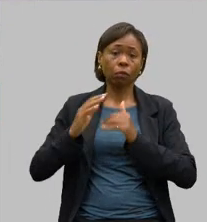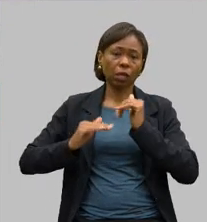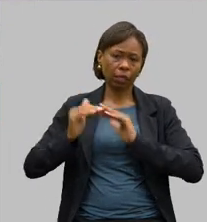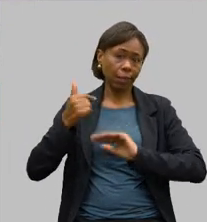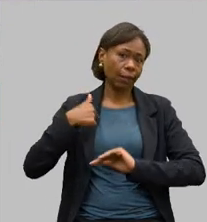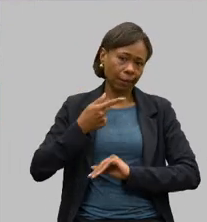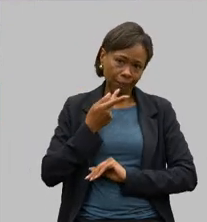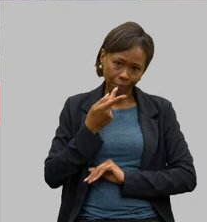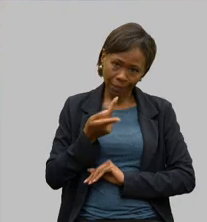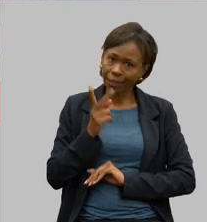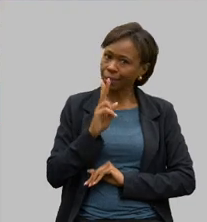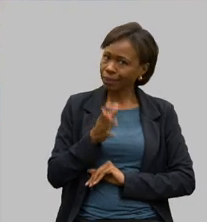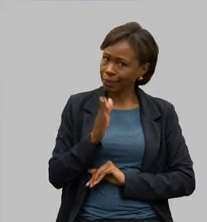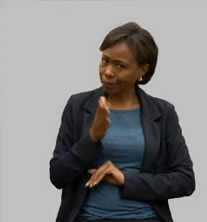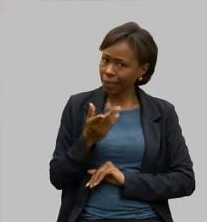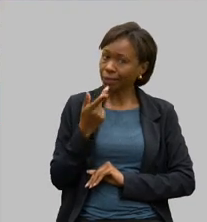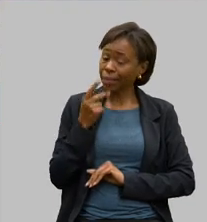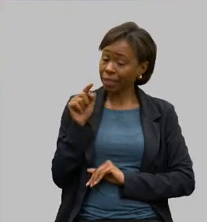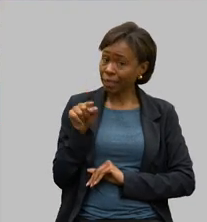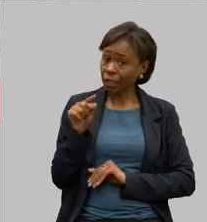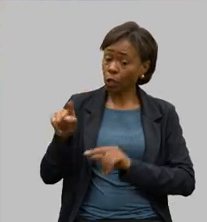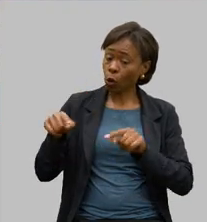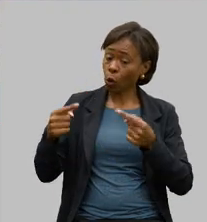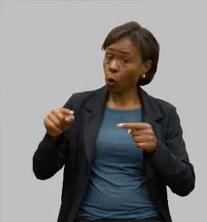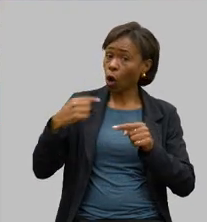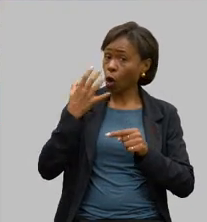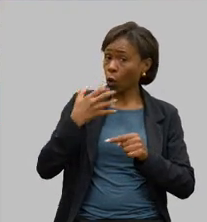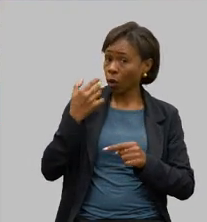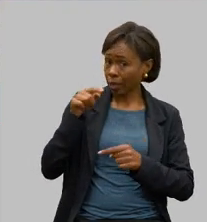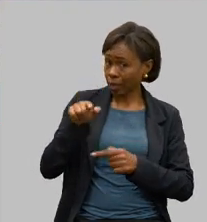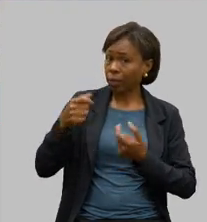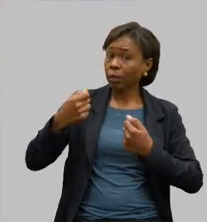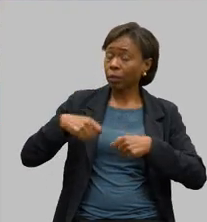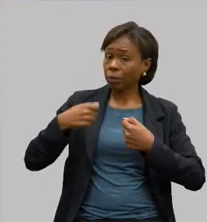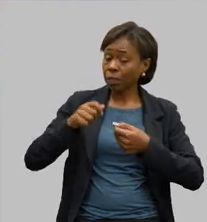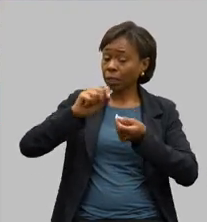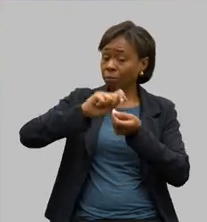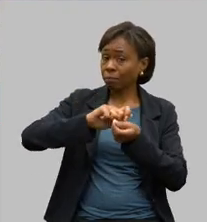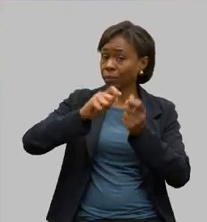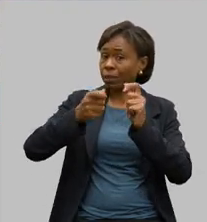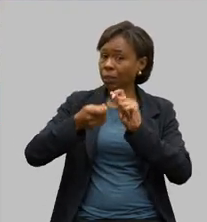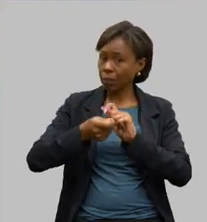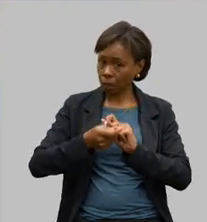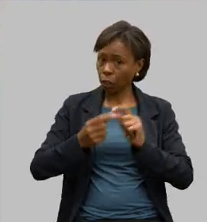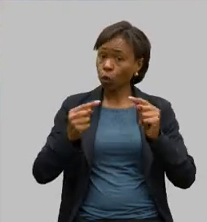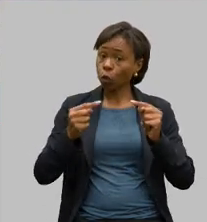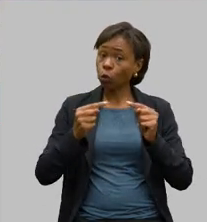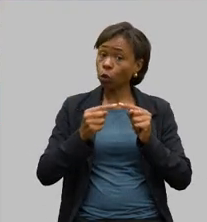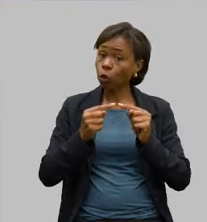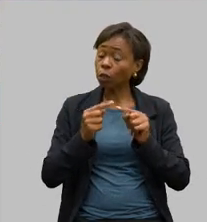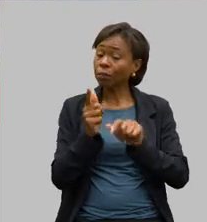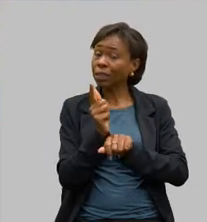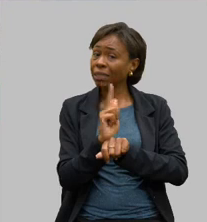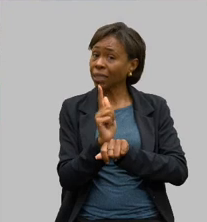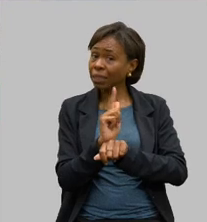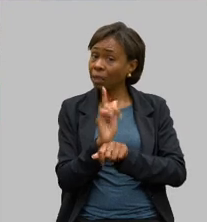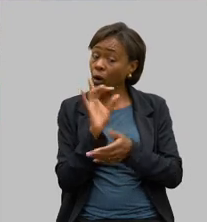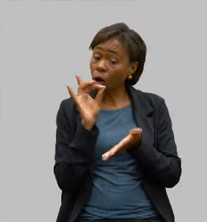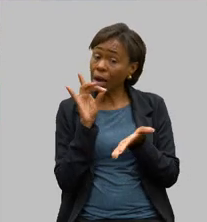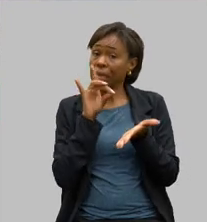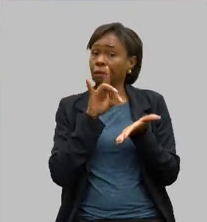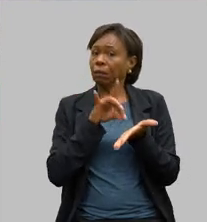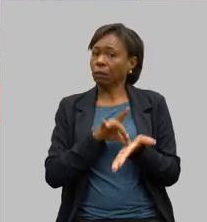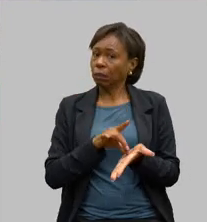falei paraa filarmônica que ela precisa também adequar o modelo de gestão dela a uma realidade de